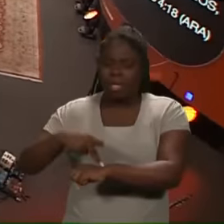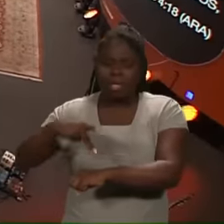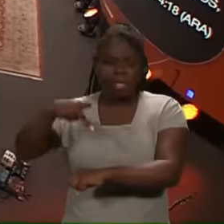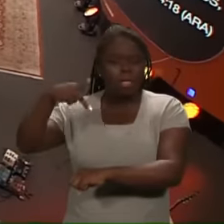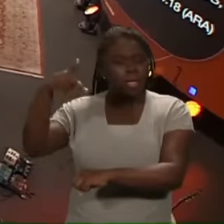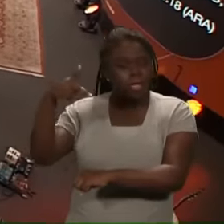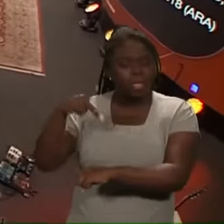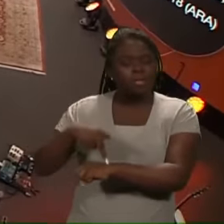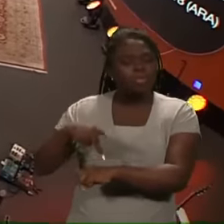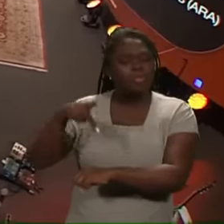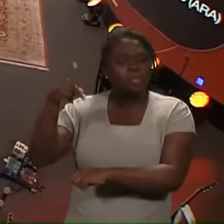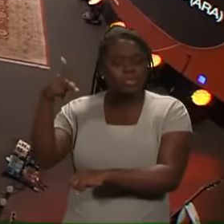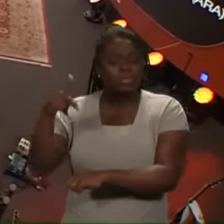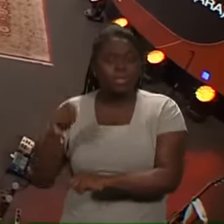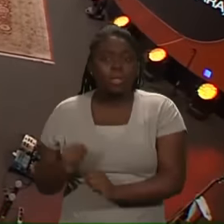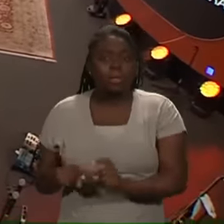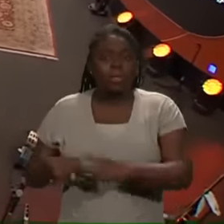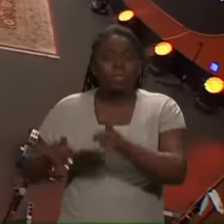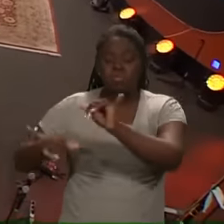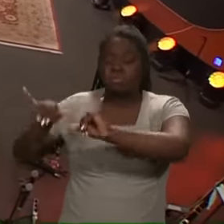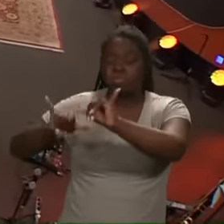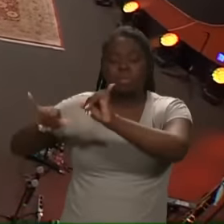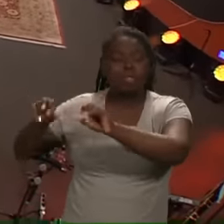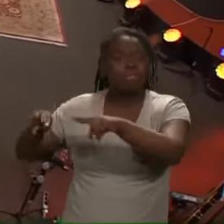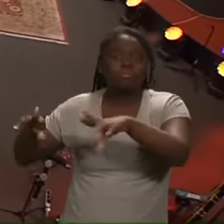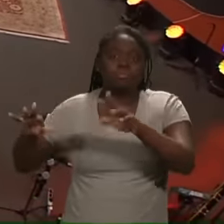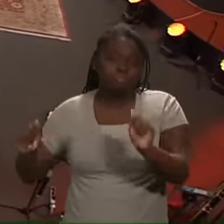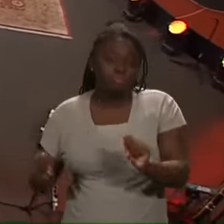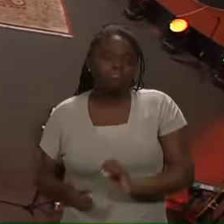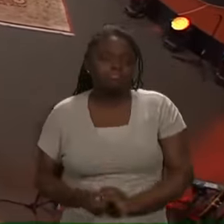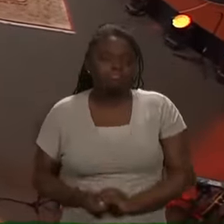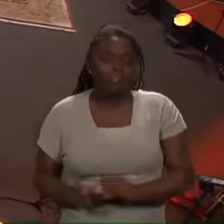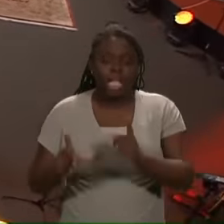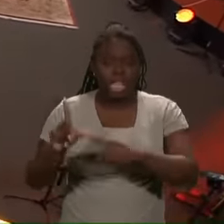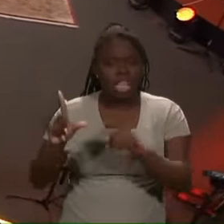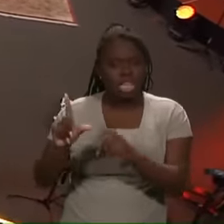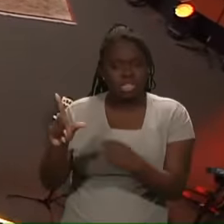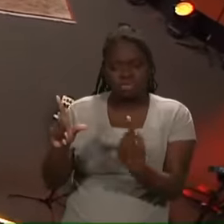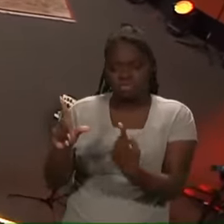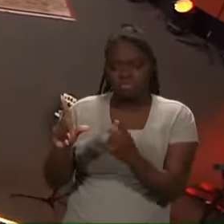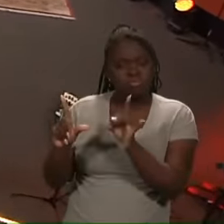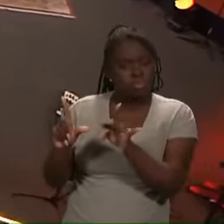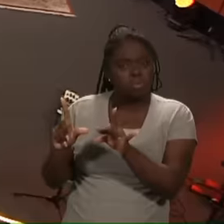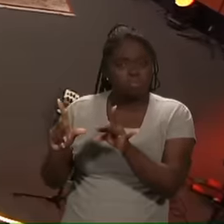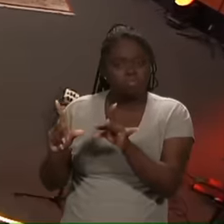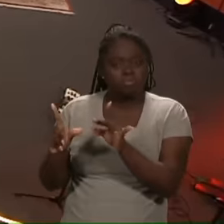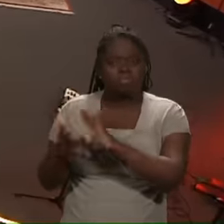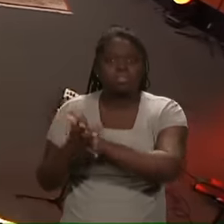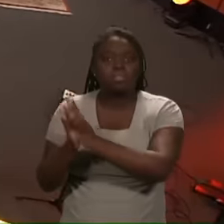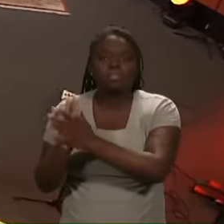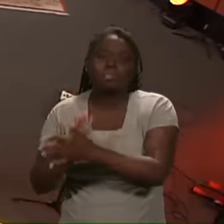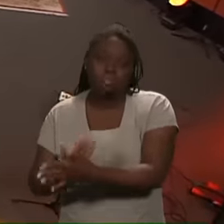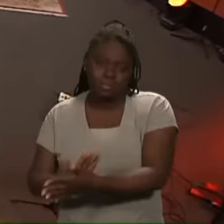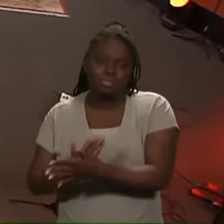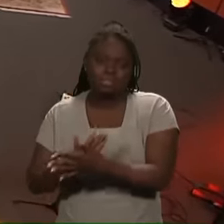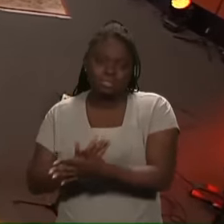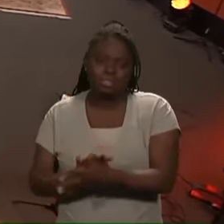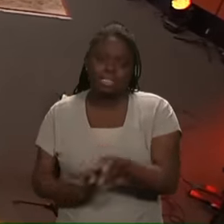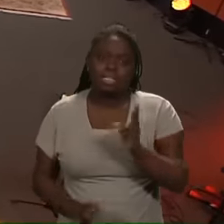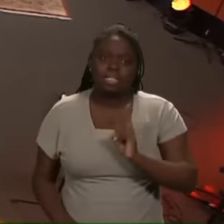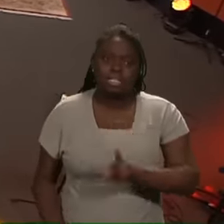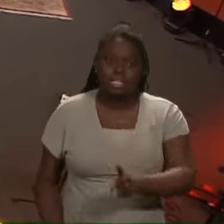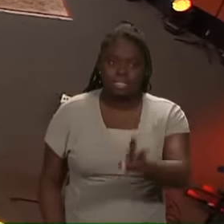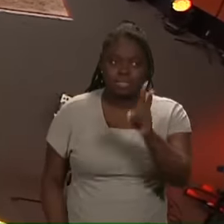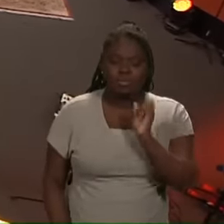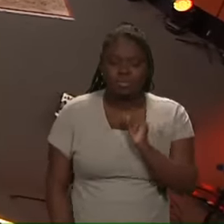pós-doutorado, e nunca ter a unção. A letra por si só mata. Você encontra um testemunho de